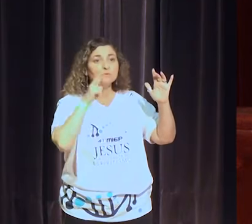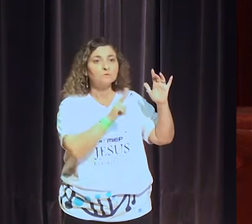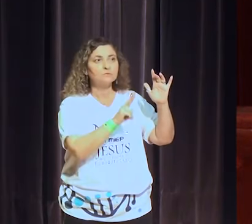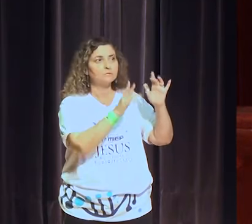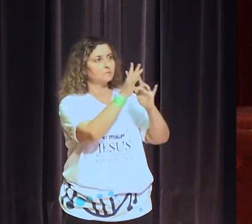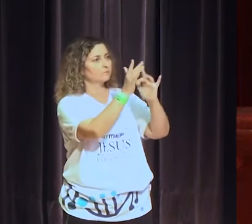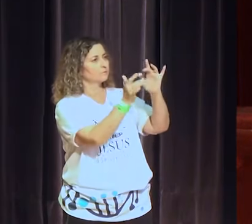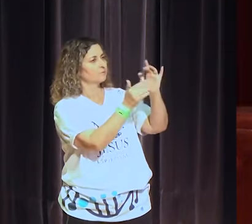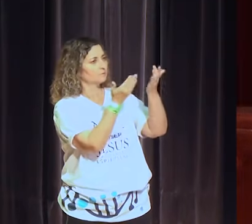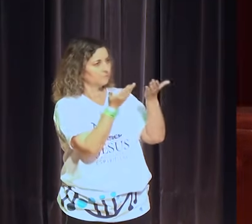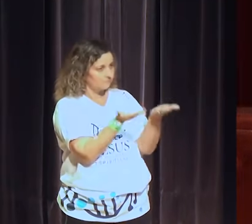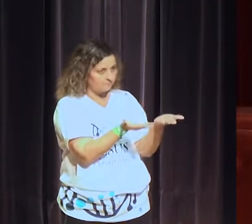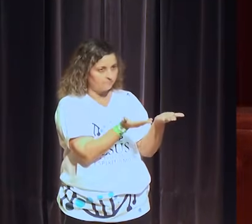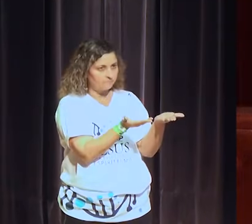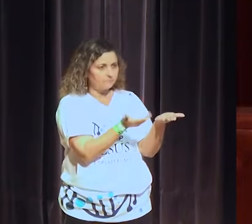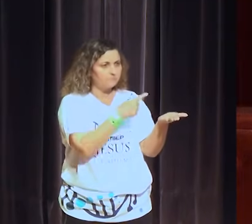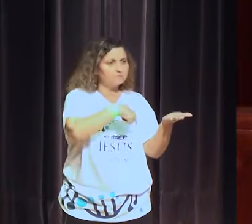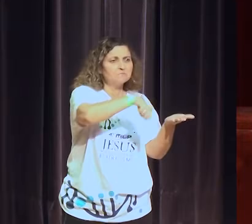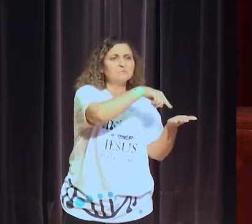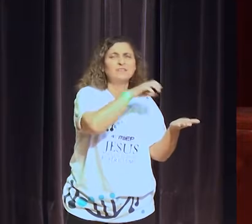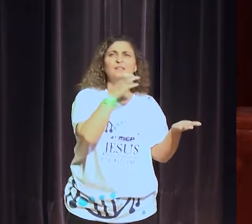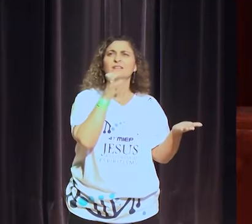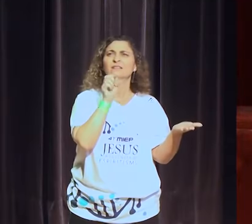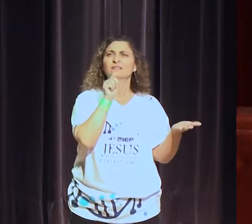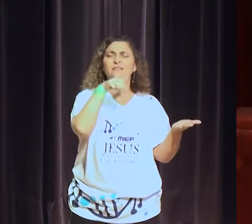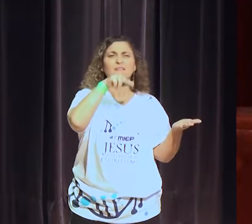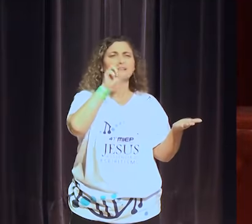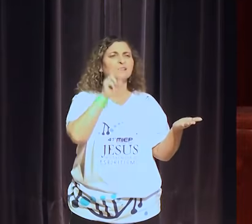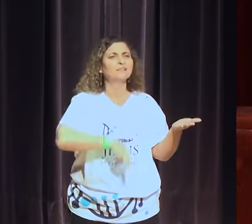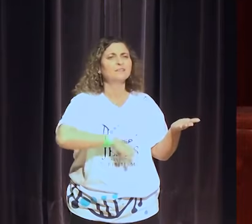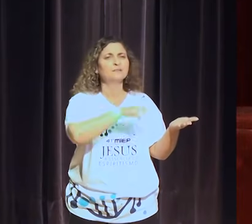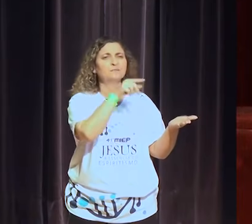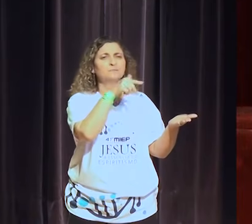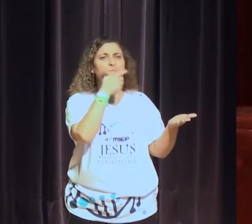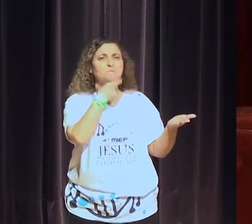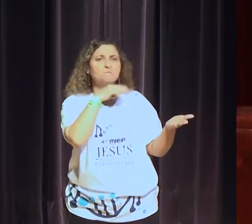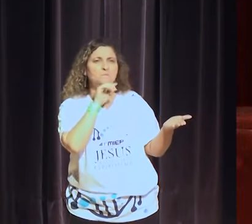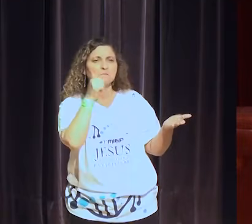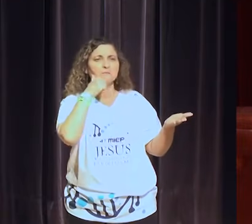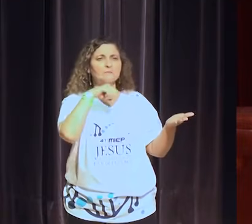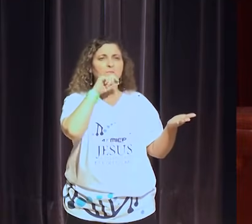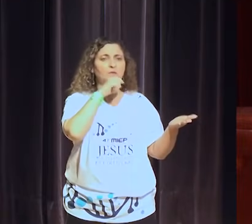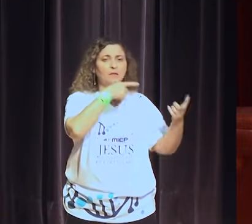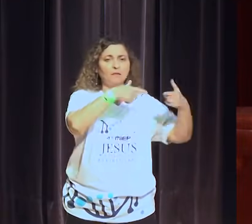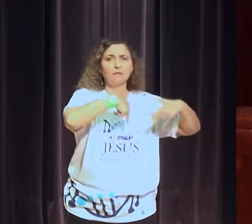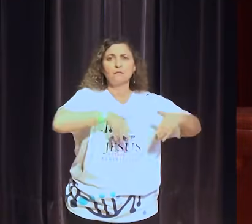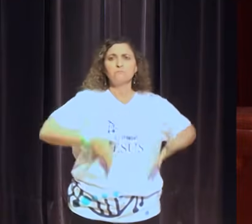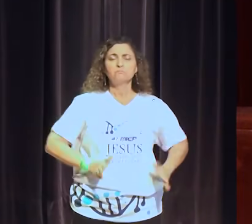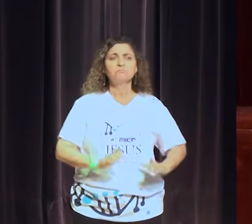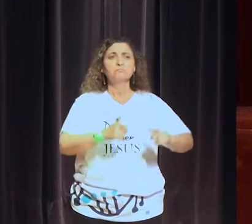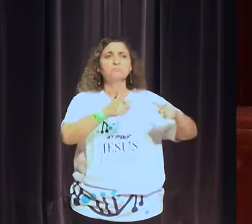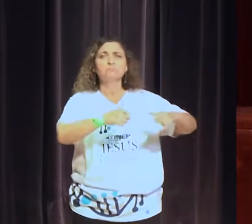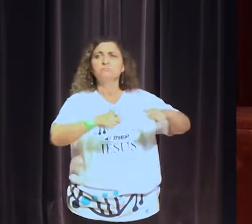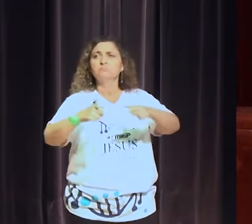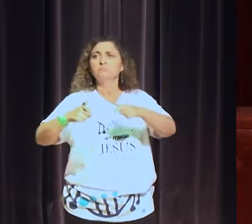Jesus. Quem que é o pai e a mãe dele? Nasceu onde? Campina Grande, João Pessoa,